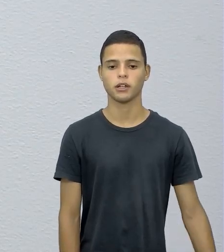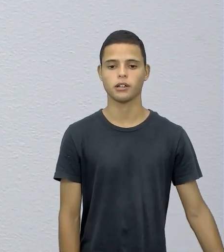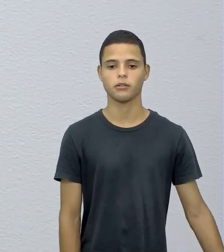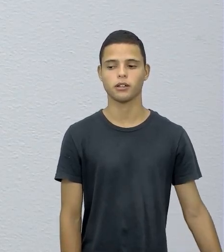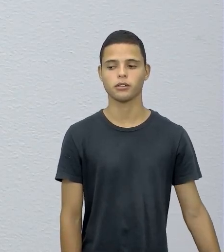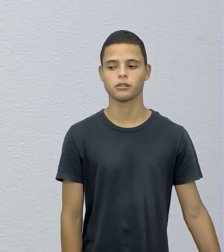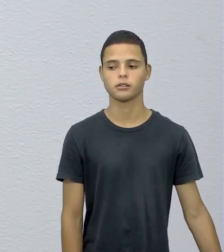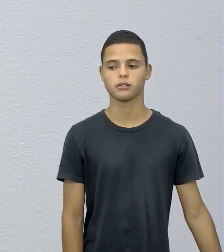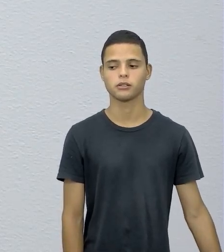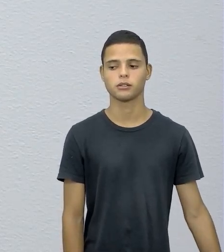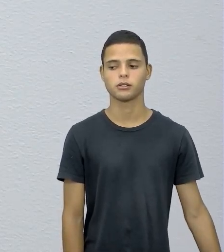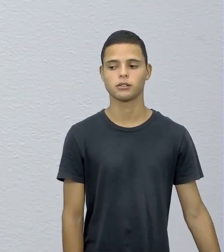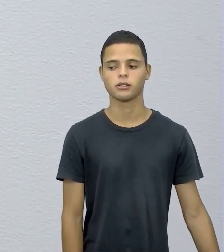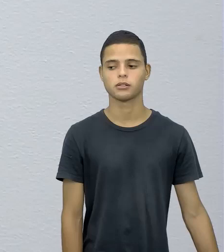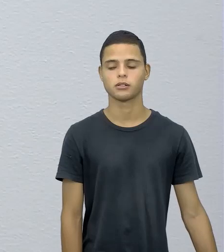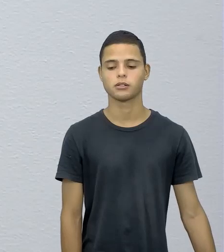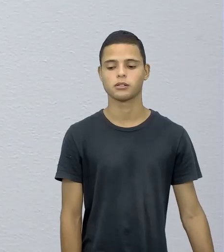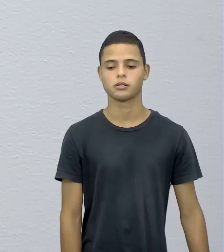Já.